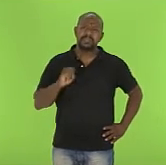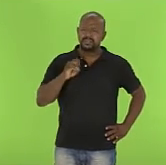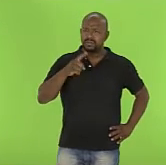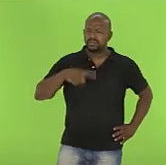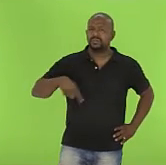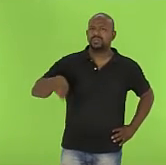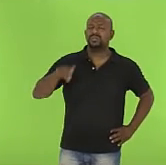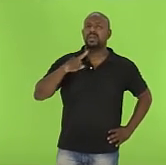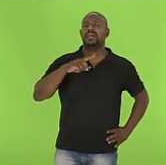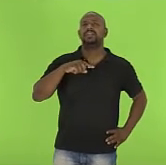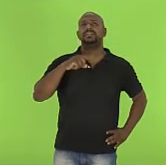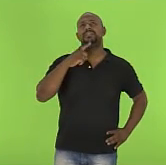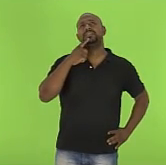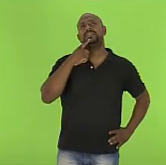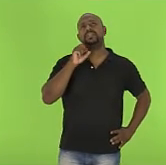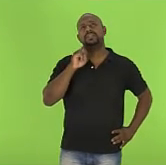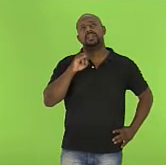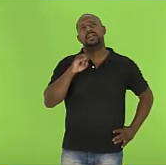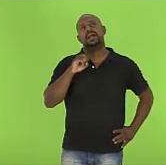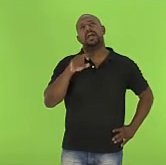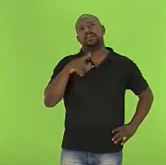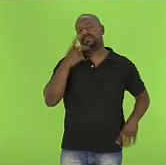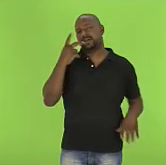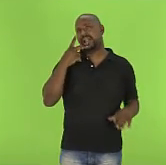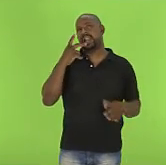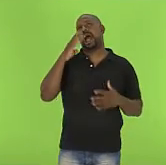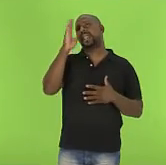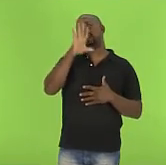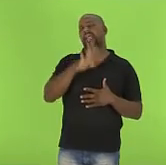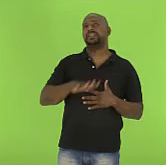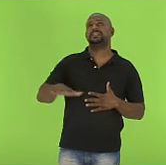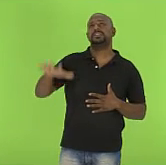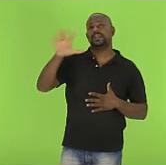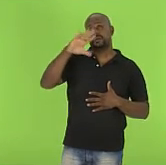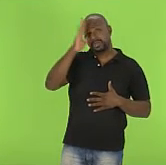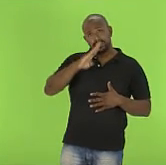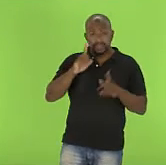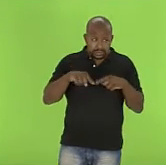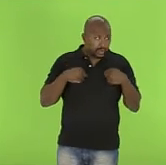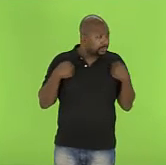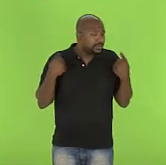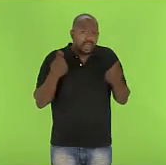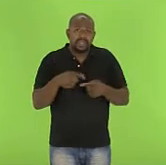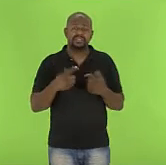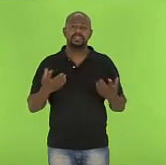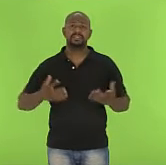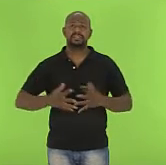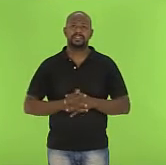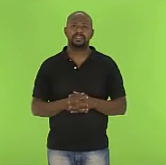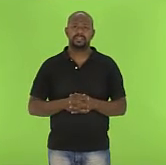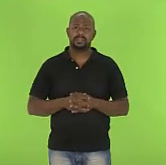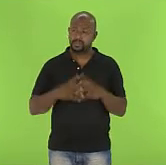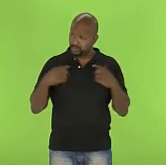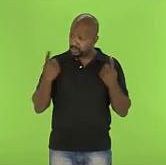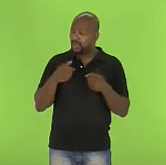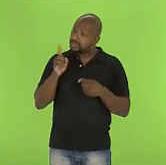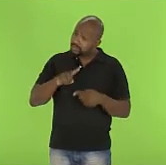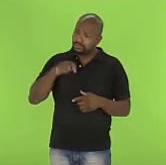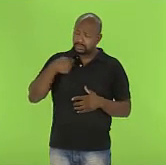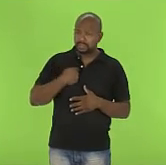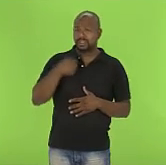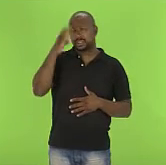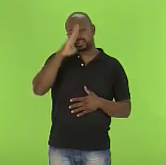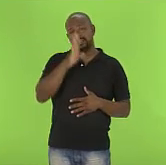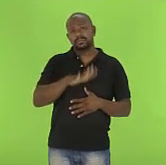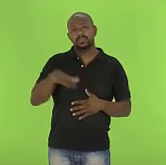Se somos nós, quando você fala a nação brasileira, somos nós. Nós